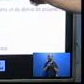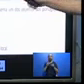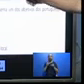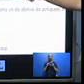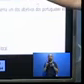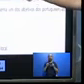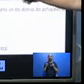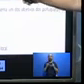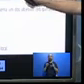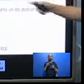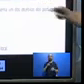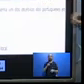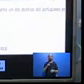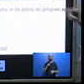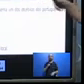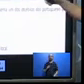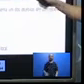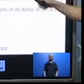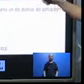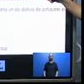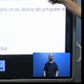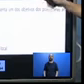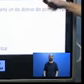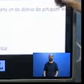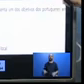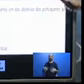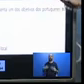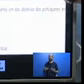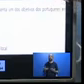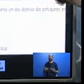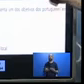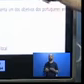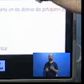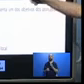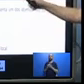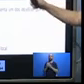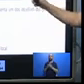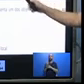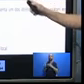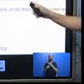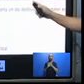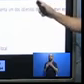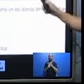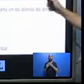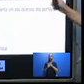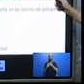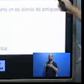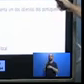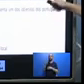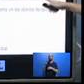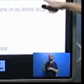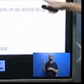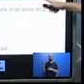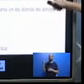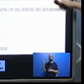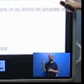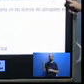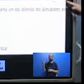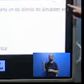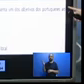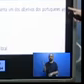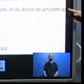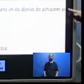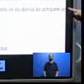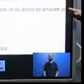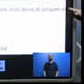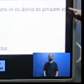O autor é o cartógrafo português Lopo Homem Reinés. Foi produzido entre os anos de 1515